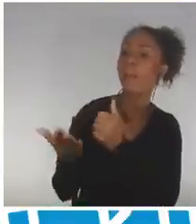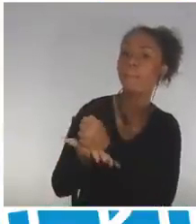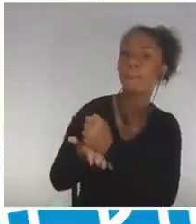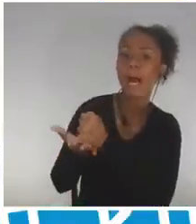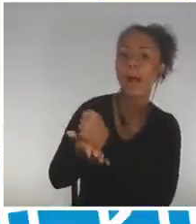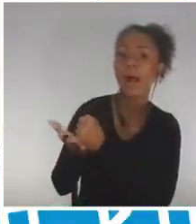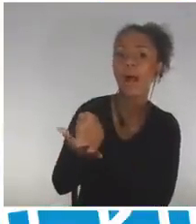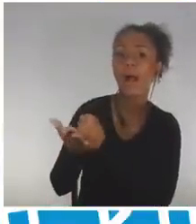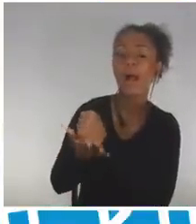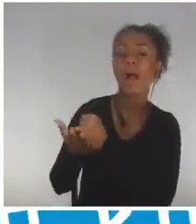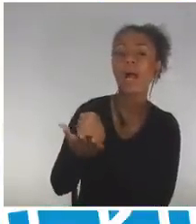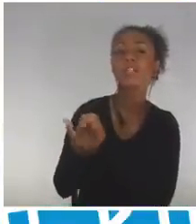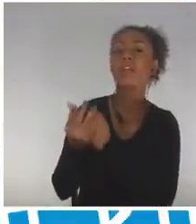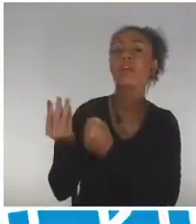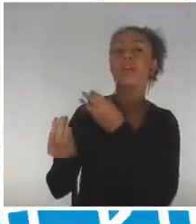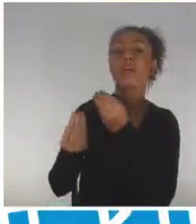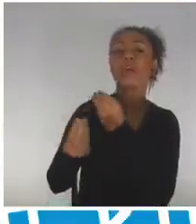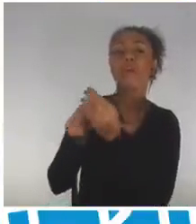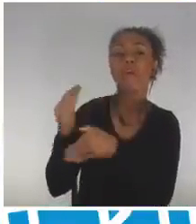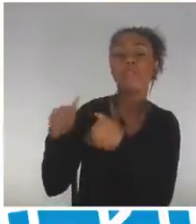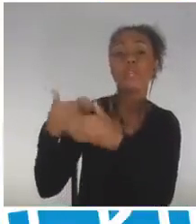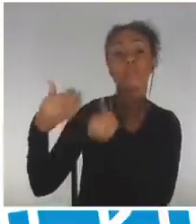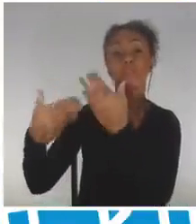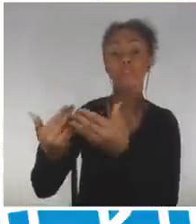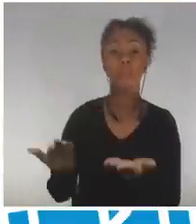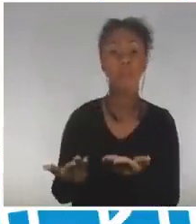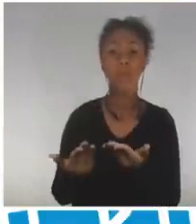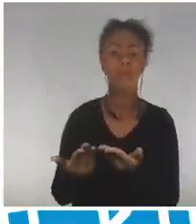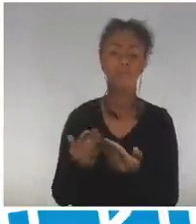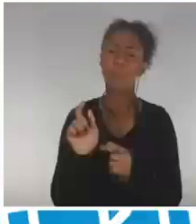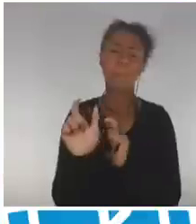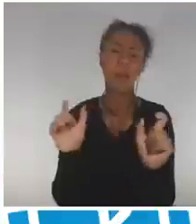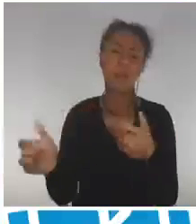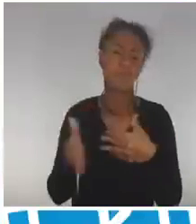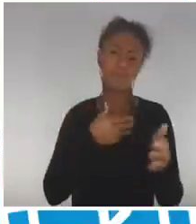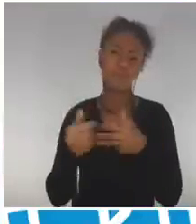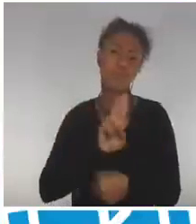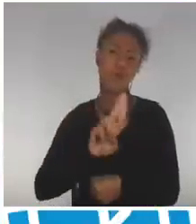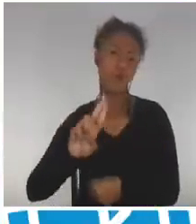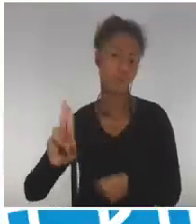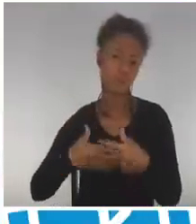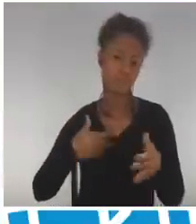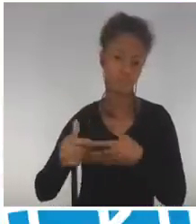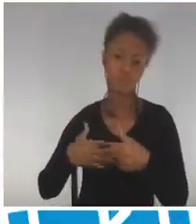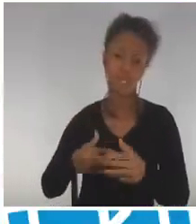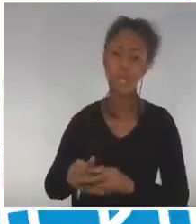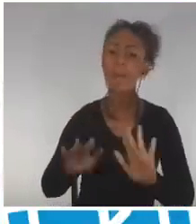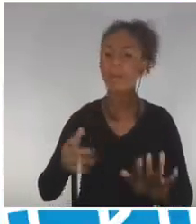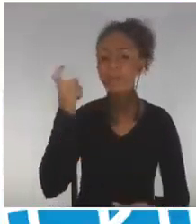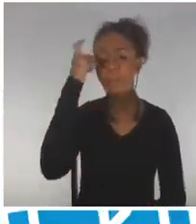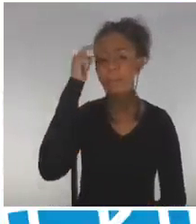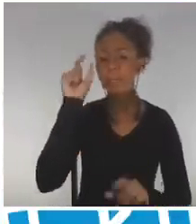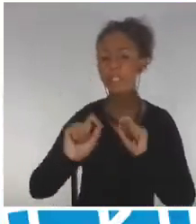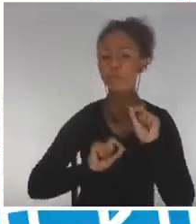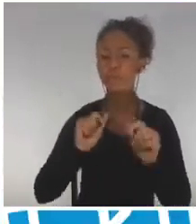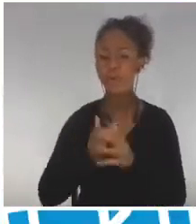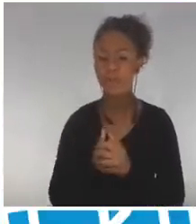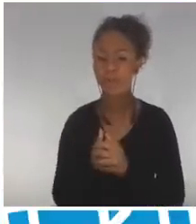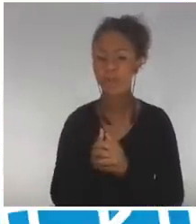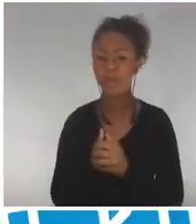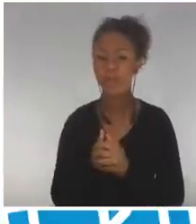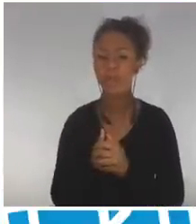seja a terminologia que for, mas, e eu estou imaginando aqui, Alessio, nesse retorno nosso, como é que nós vamos